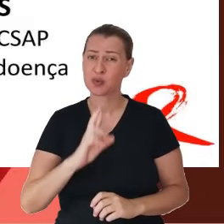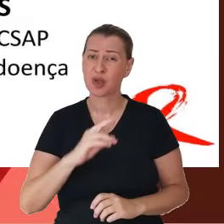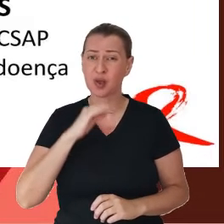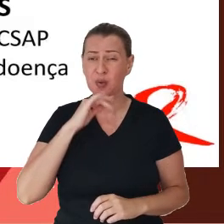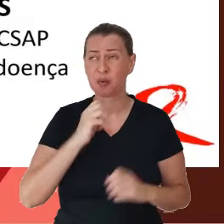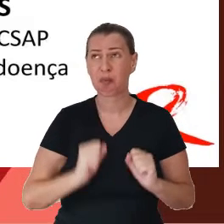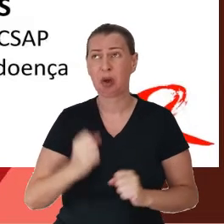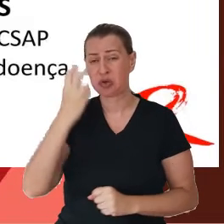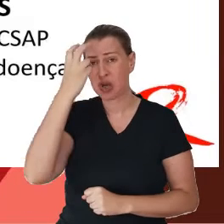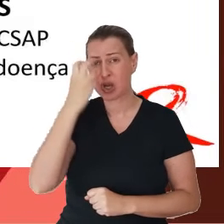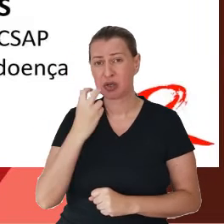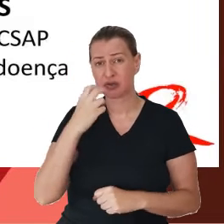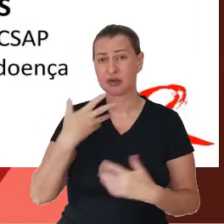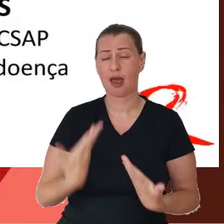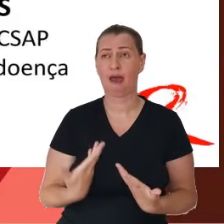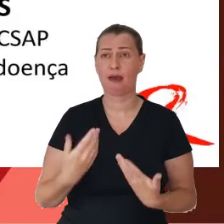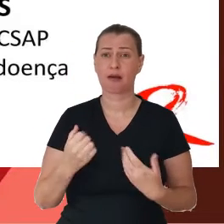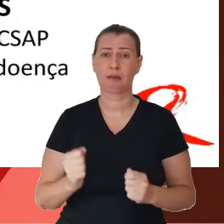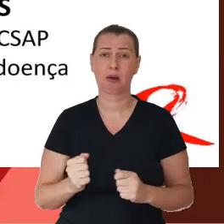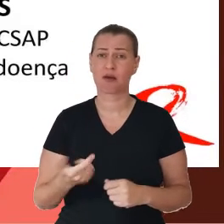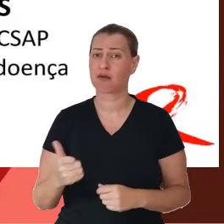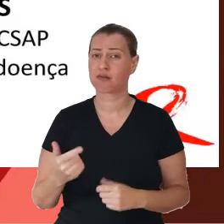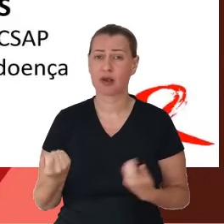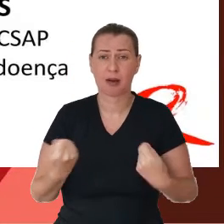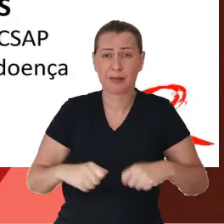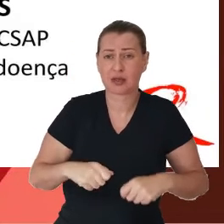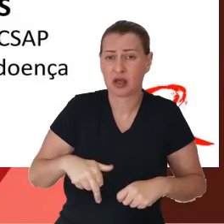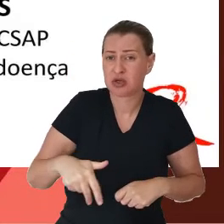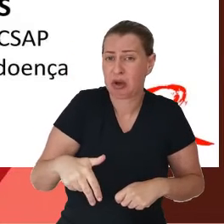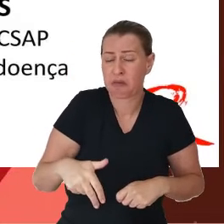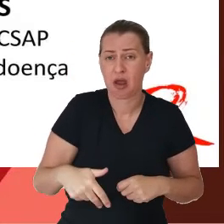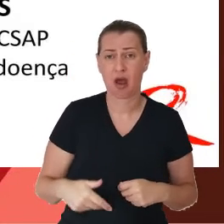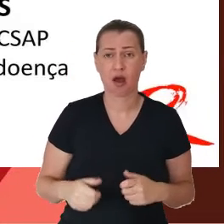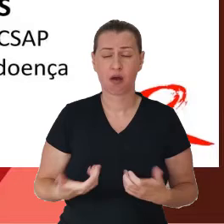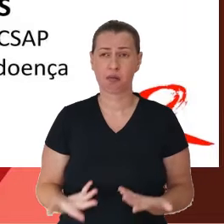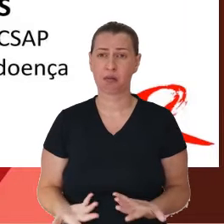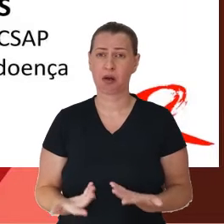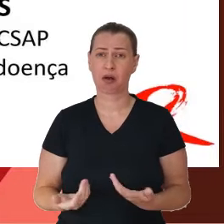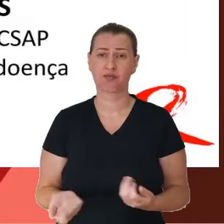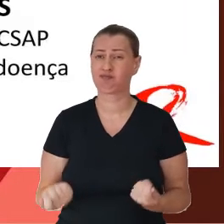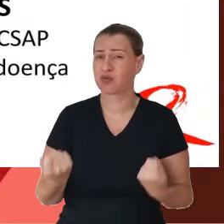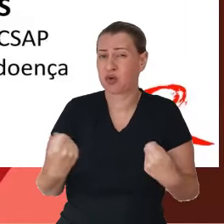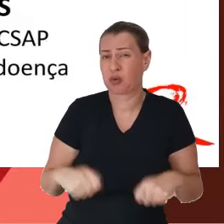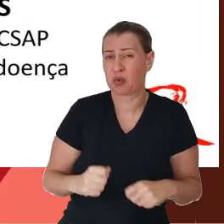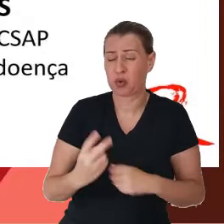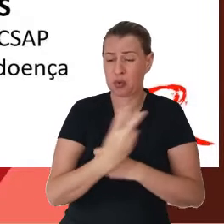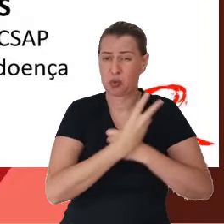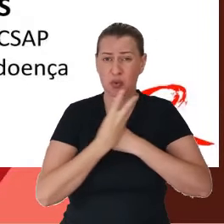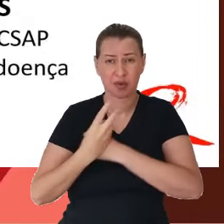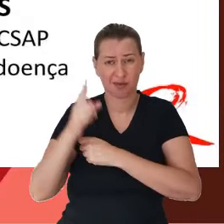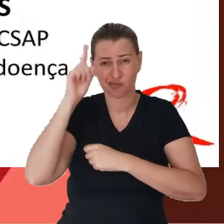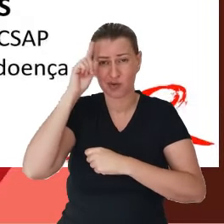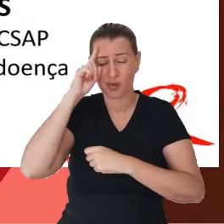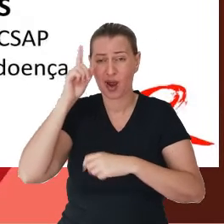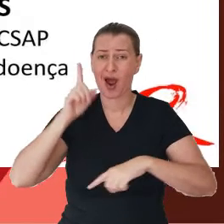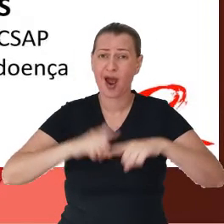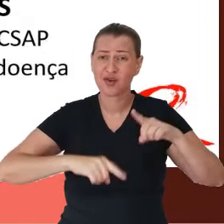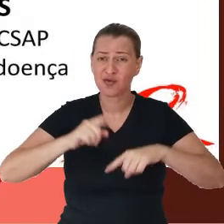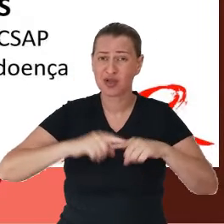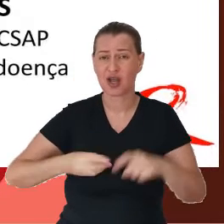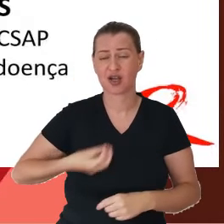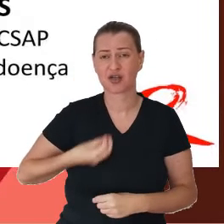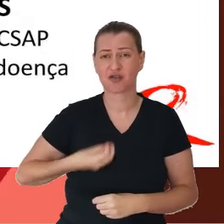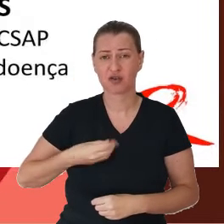fique cega, fique incapaz de caminhar, incapaz de ter o autocuidado diário, atividades de vida